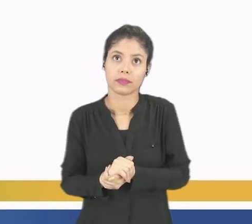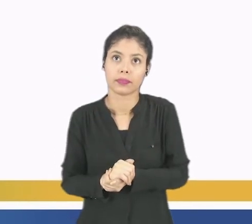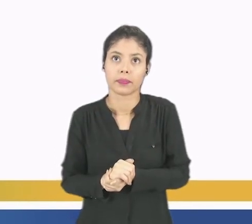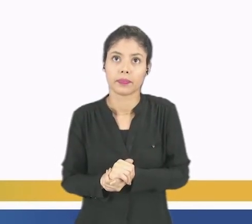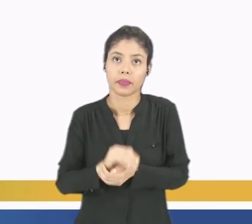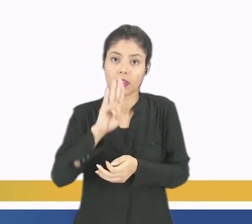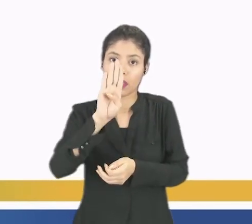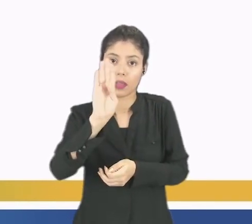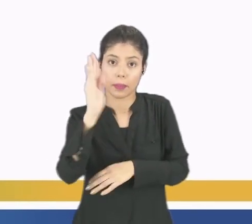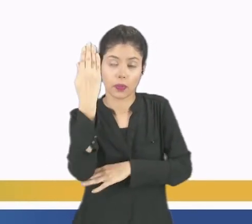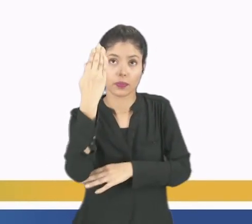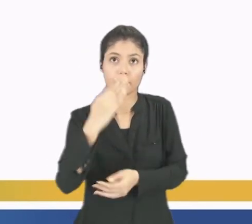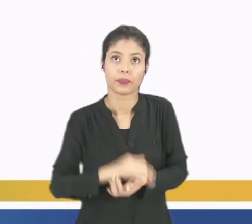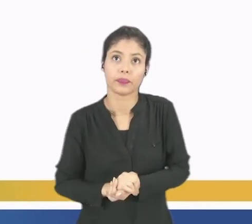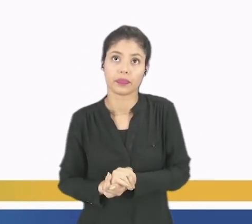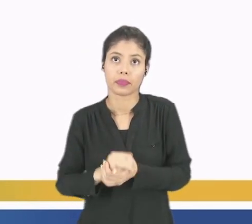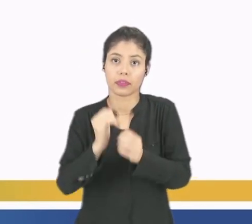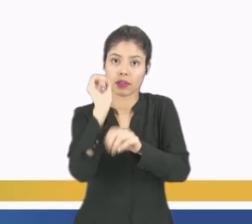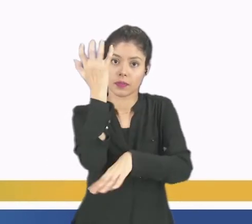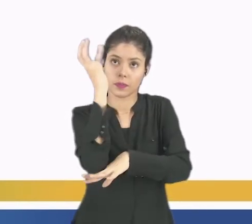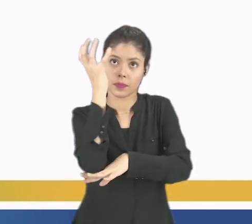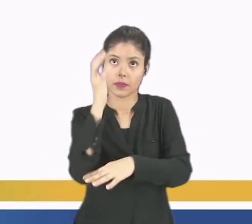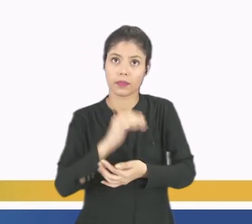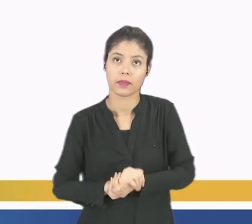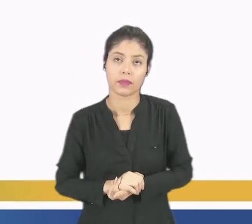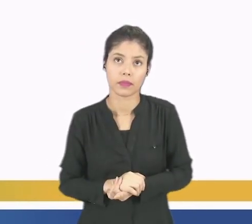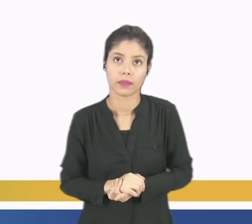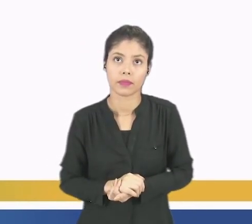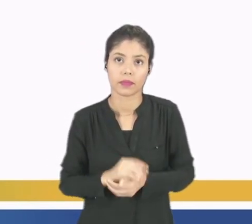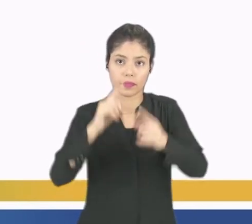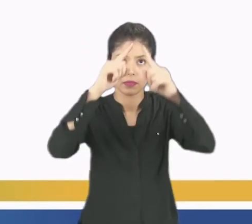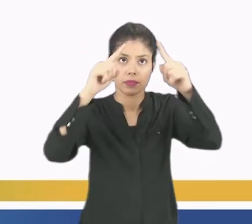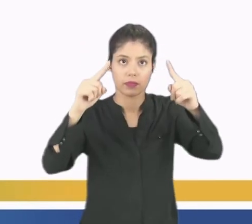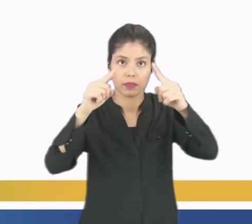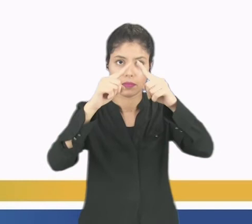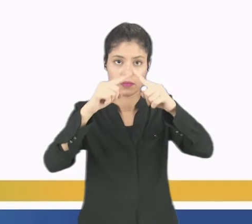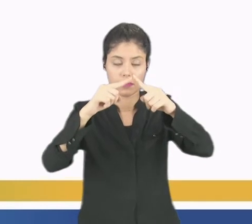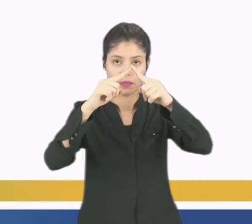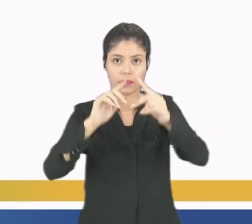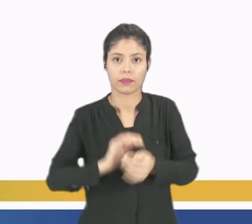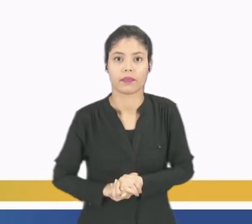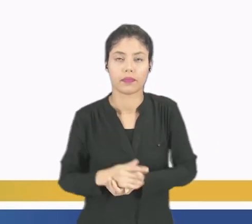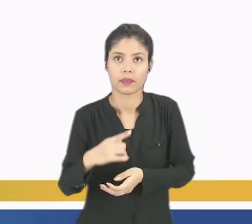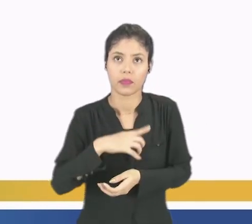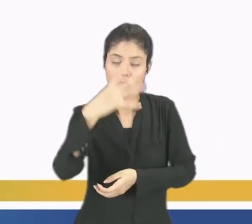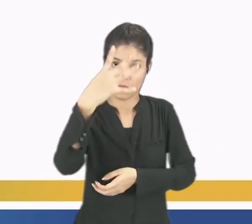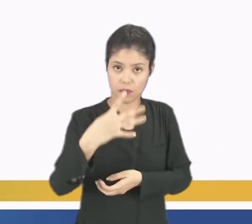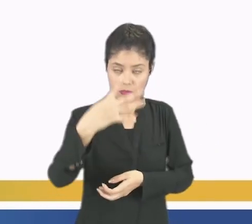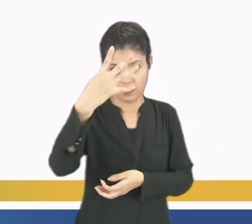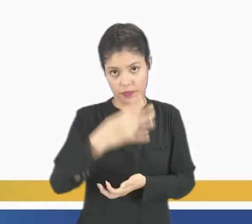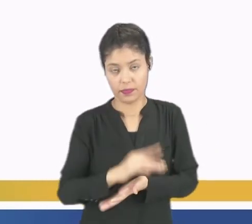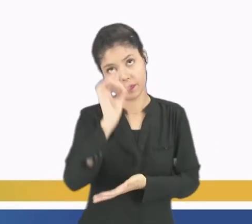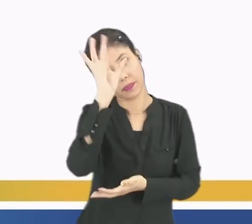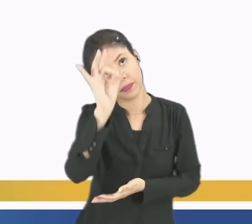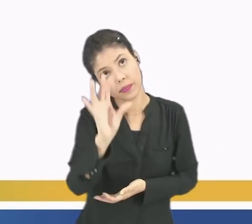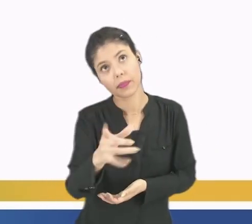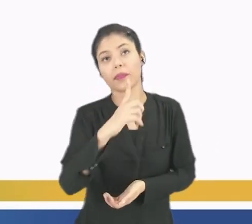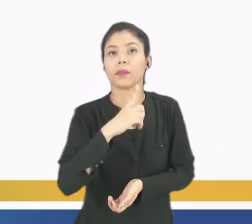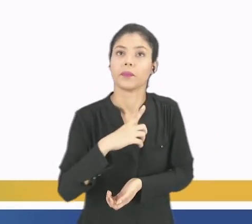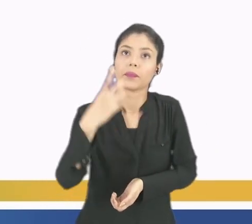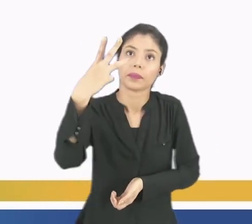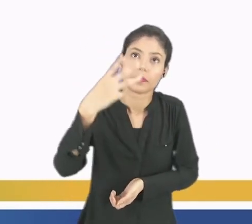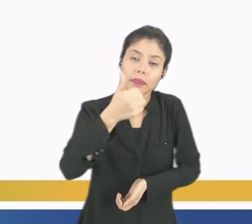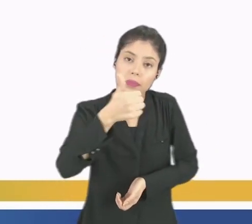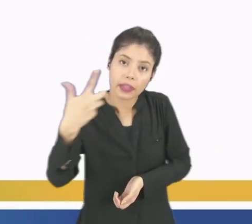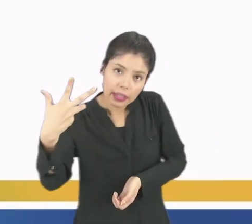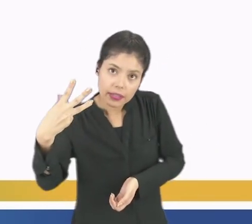aí paus, tá? Como se fosse uma árvorezinha, e espadas. Então são 4 naipes. Cada naipe possui